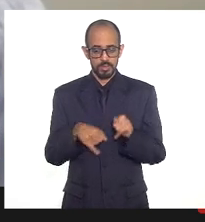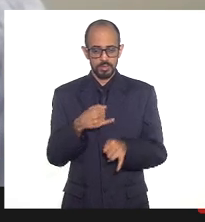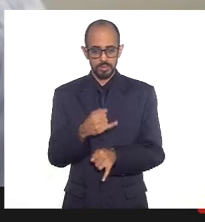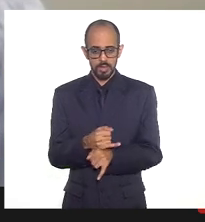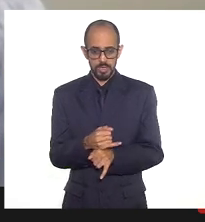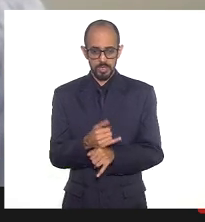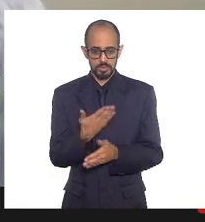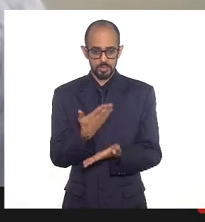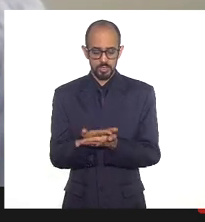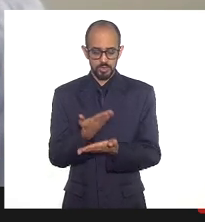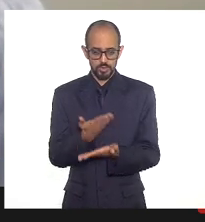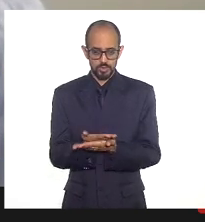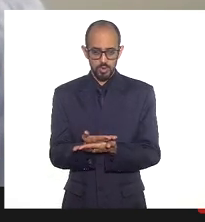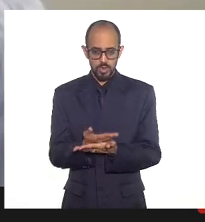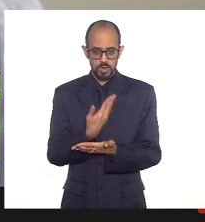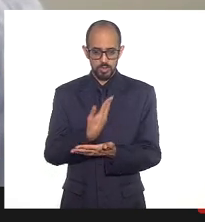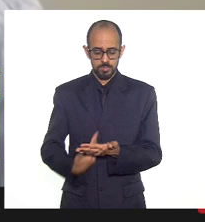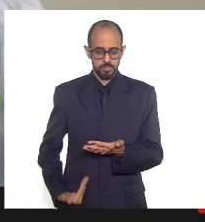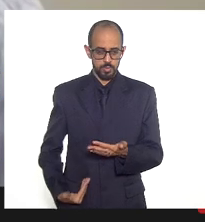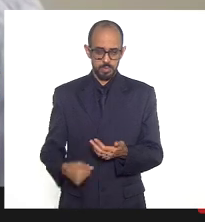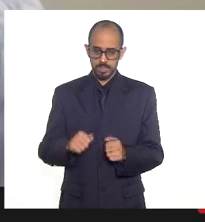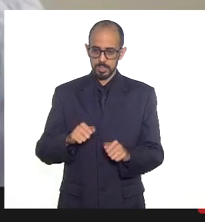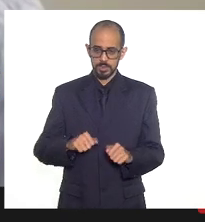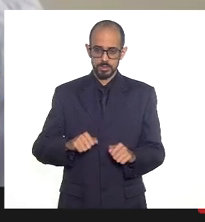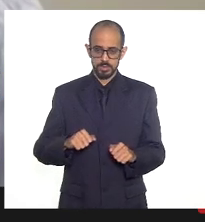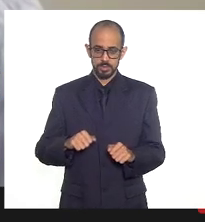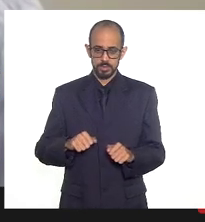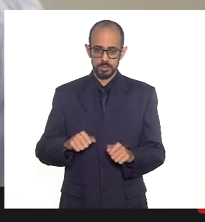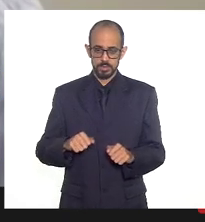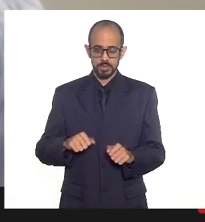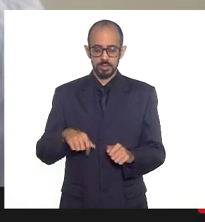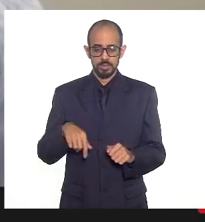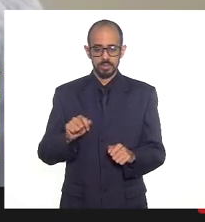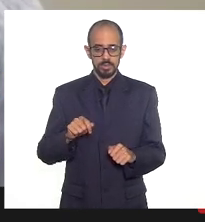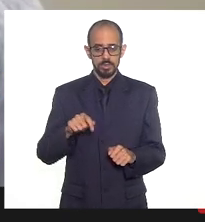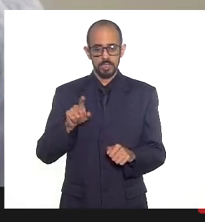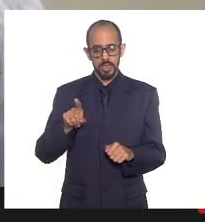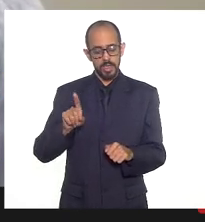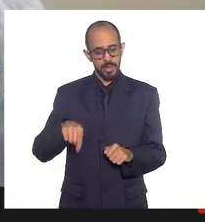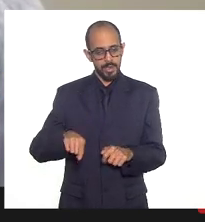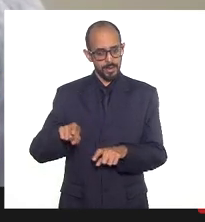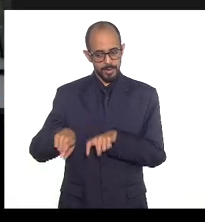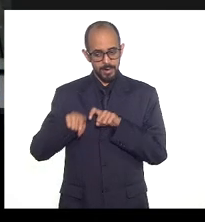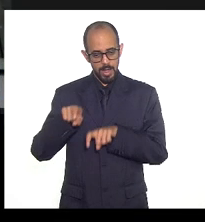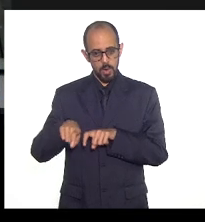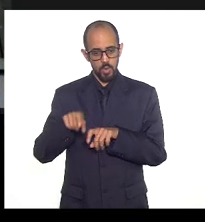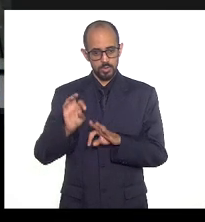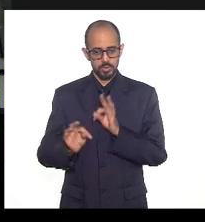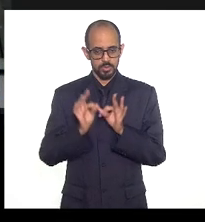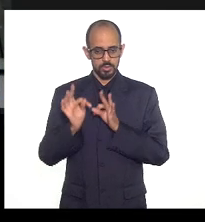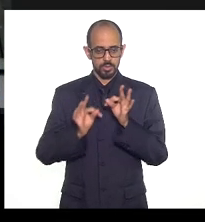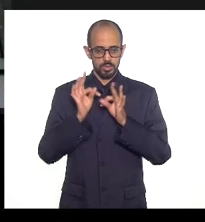nas escolas. As escolas públicas, de modo geral, ainda são, Mink, verdadeiras carroças tecnológicas, a verdade é essa, e a pandemia evidenciou